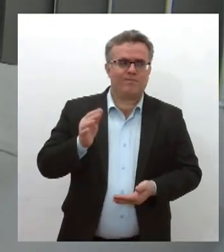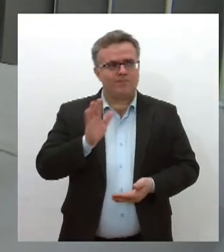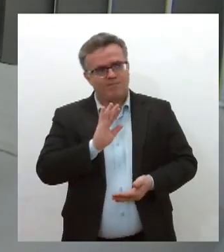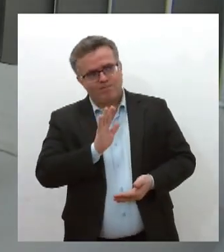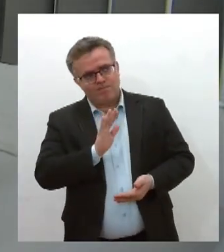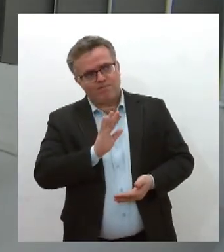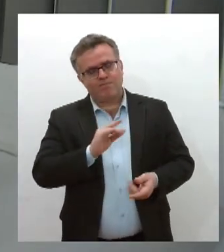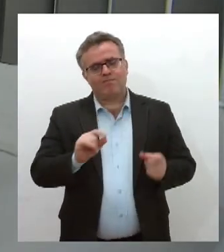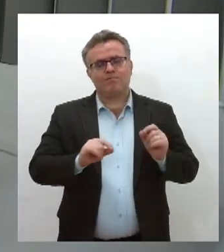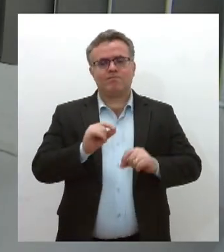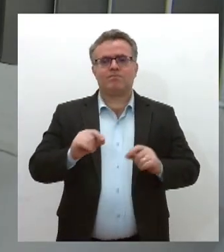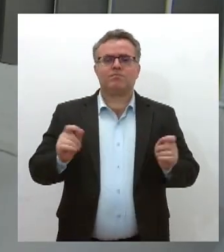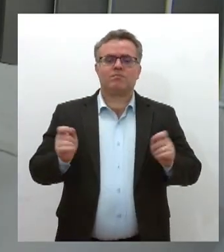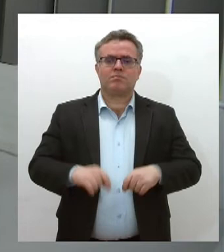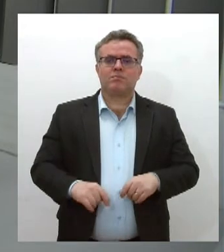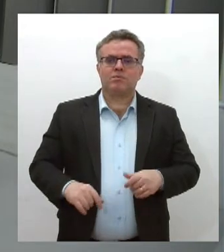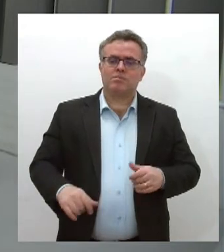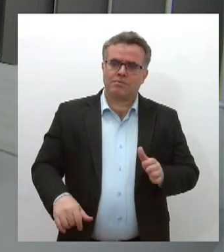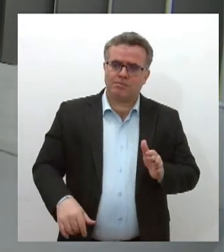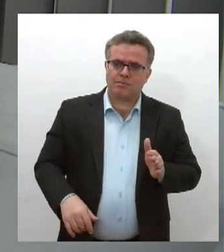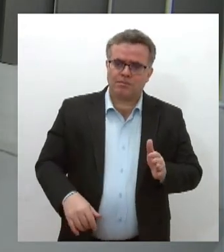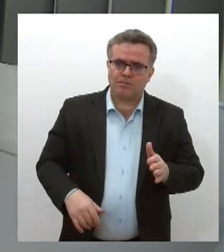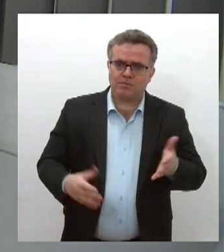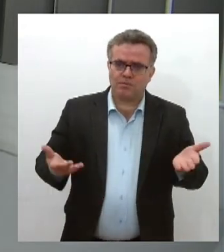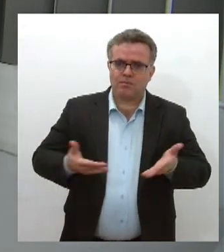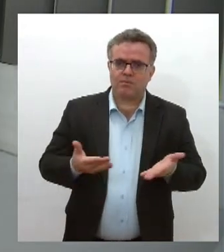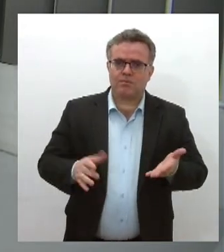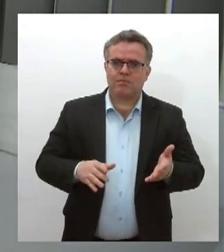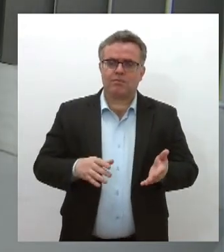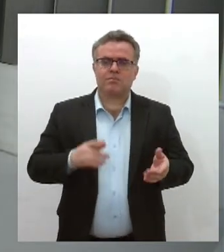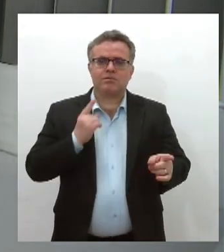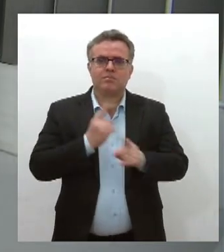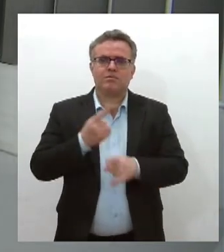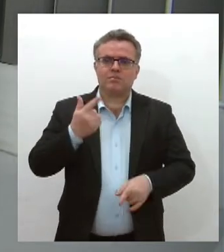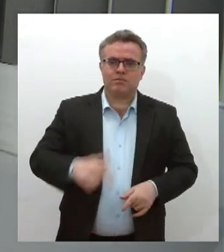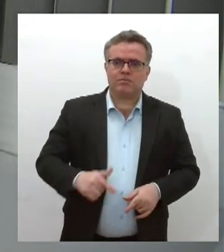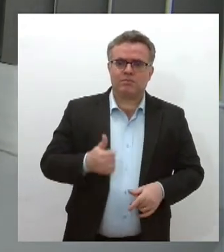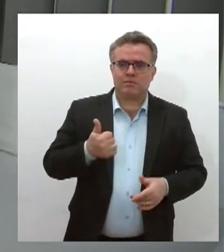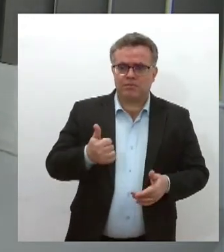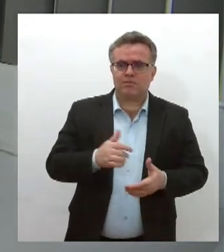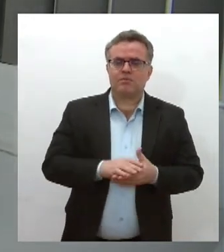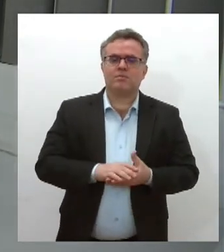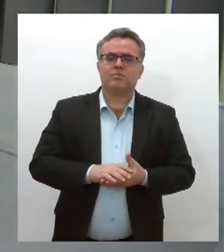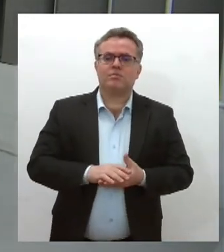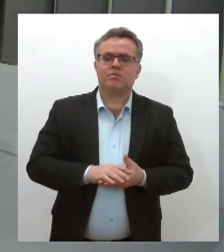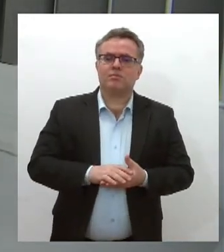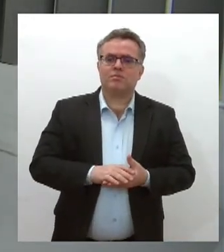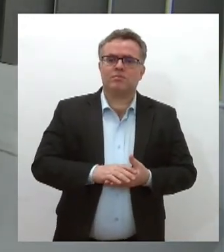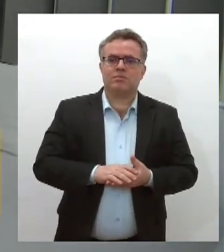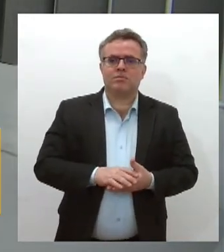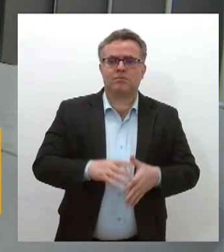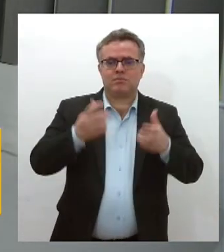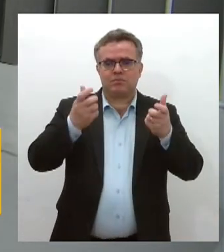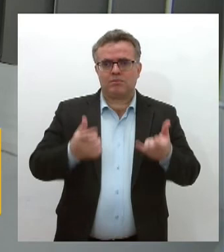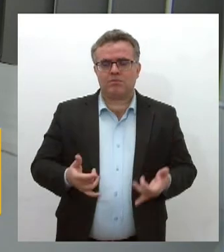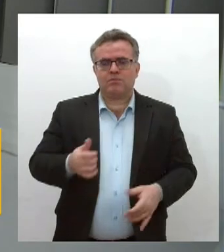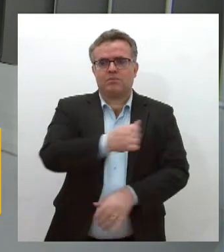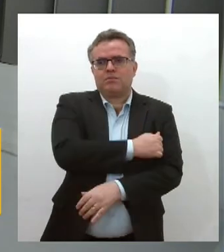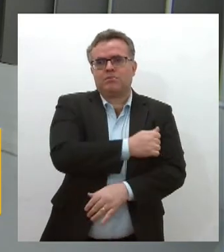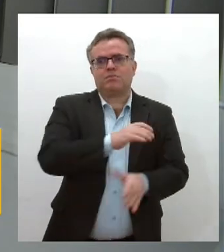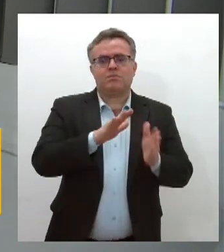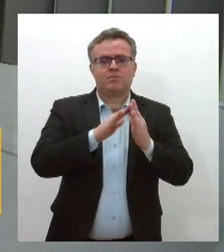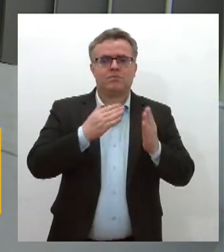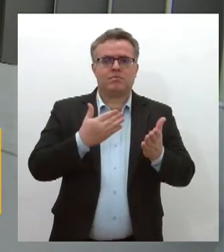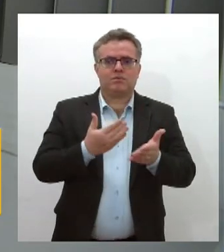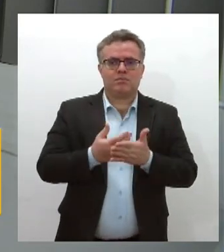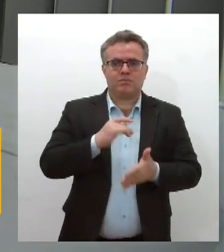primeira participação. Então, até o nosso próximo encontro. E agora a gente fala dos alunos do Colégio Estadual João